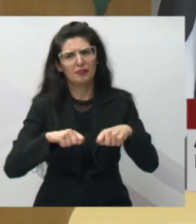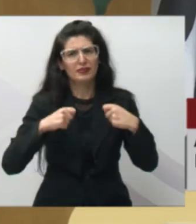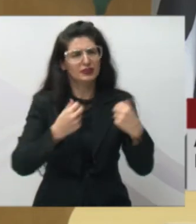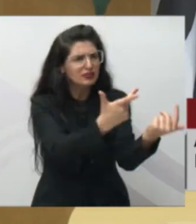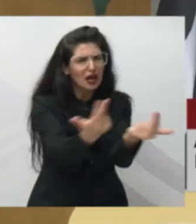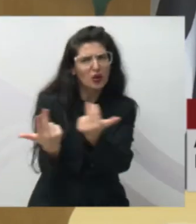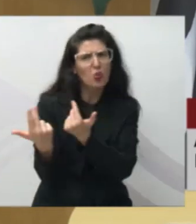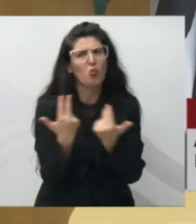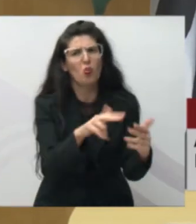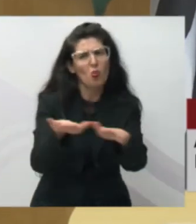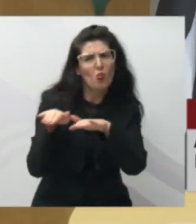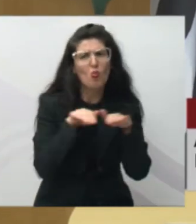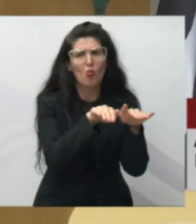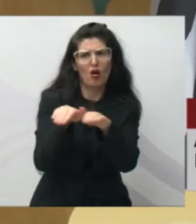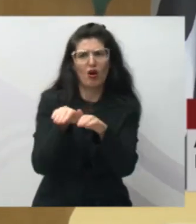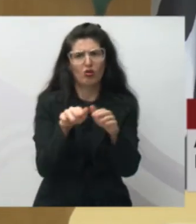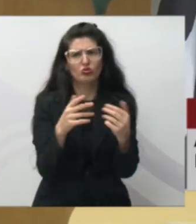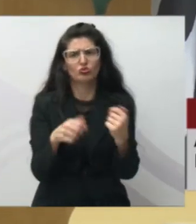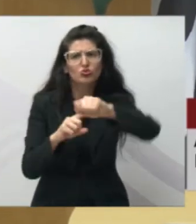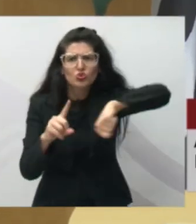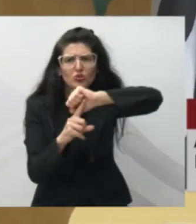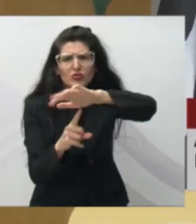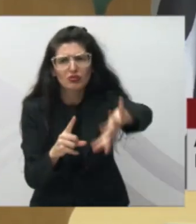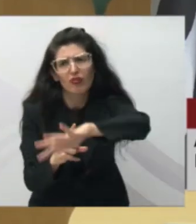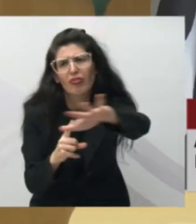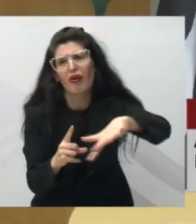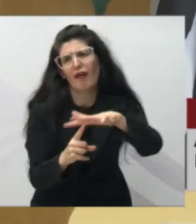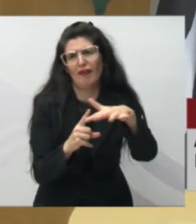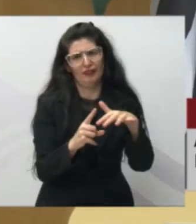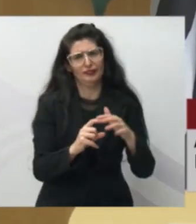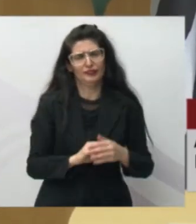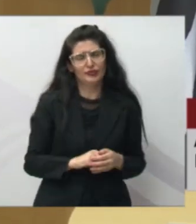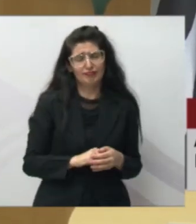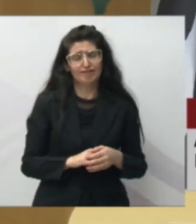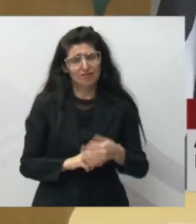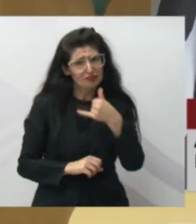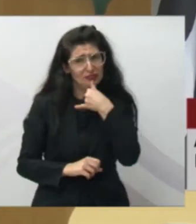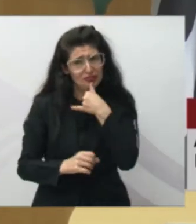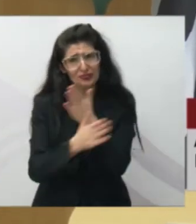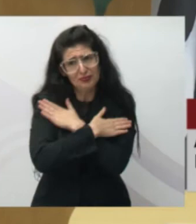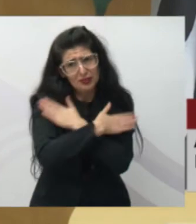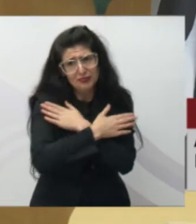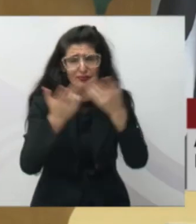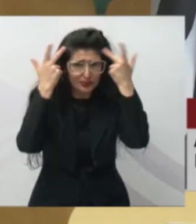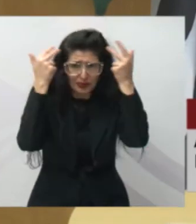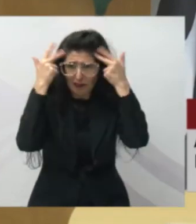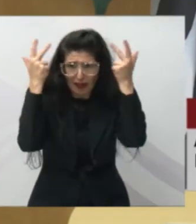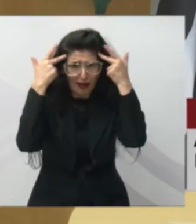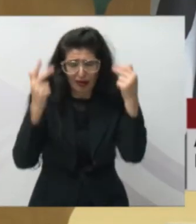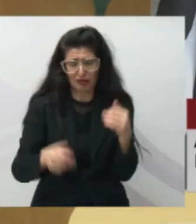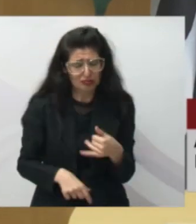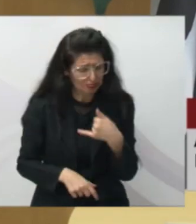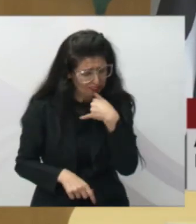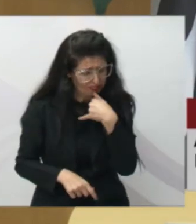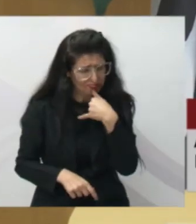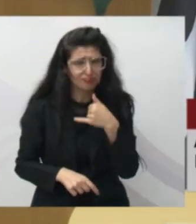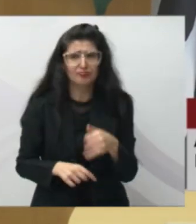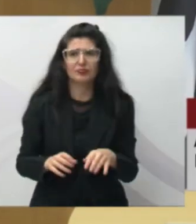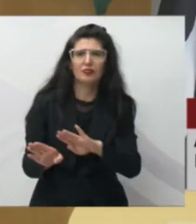resposta para a nossa população, para os pais de família, para as mães que sustentam suas famílias, que estão nos